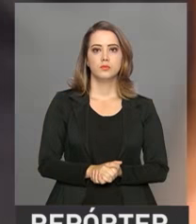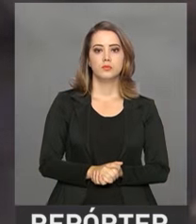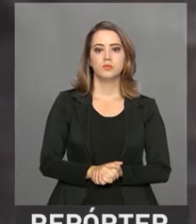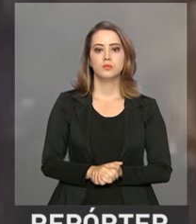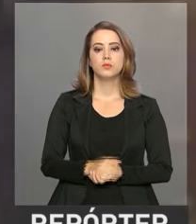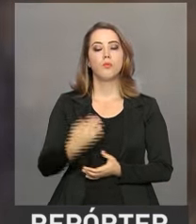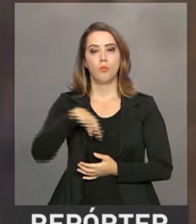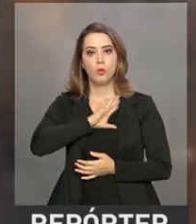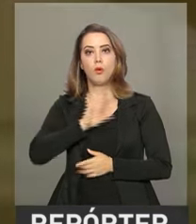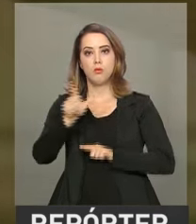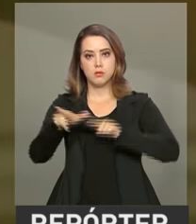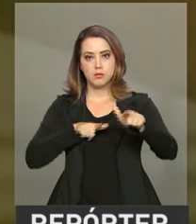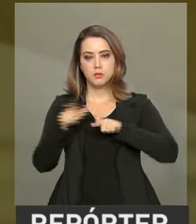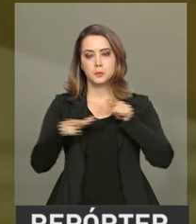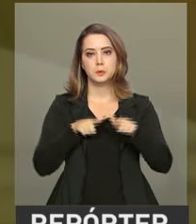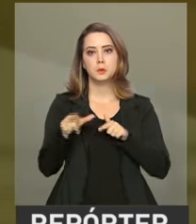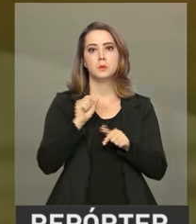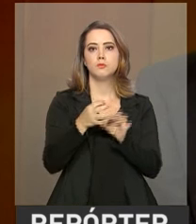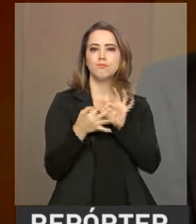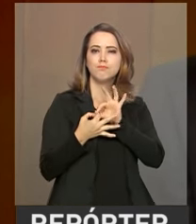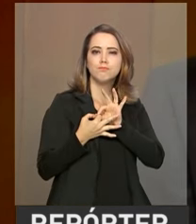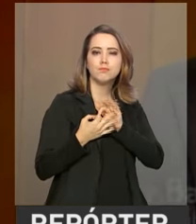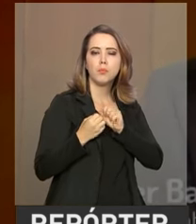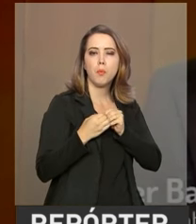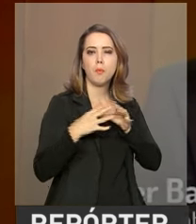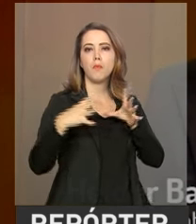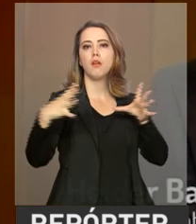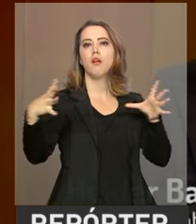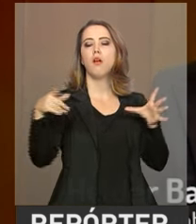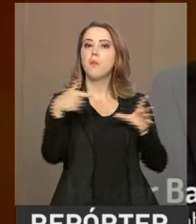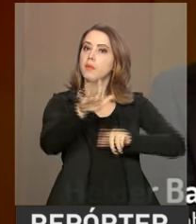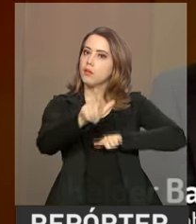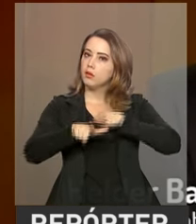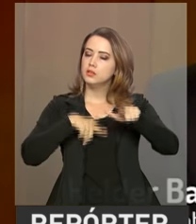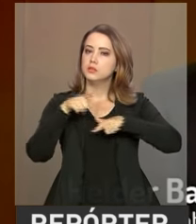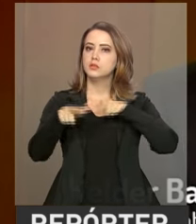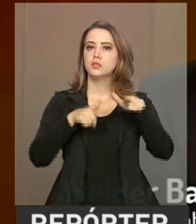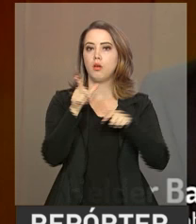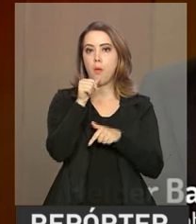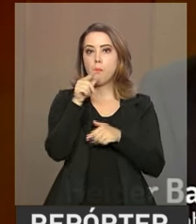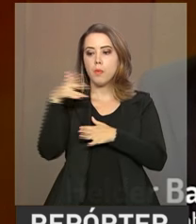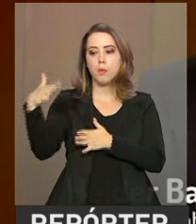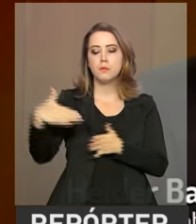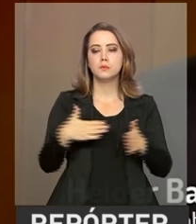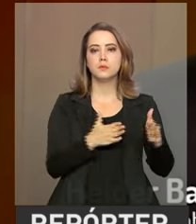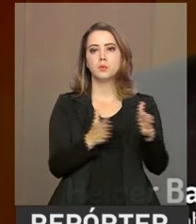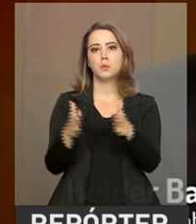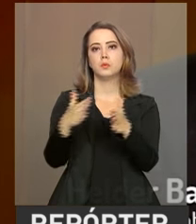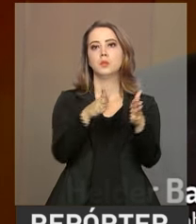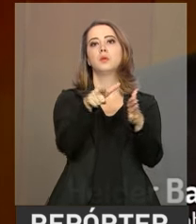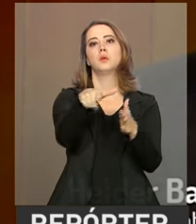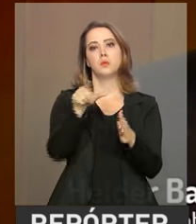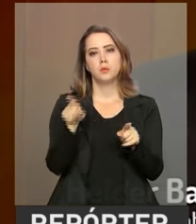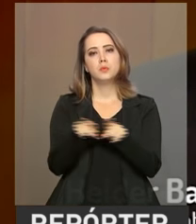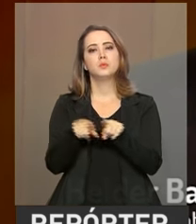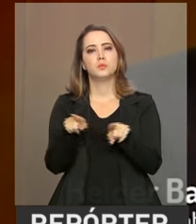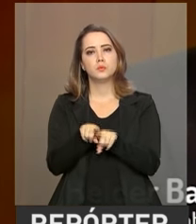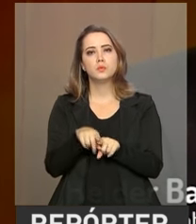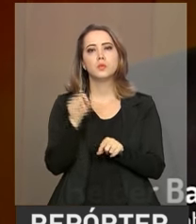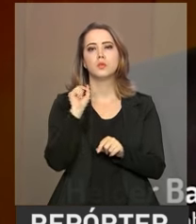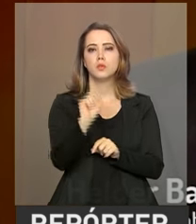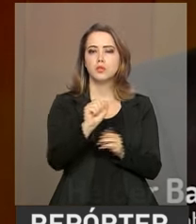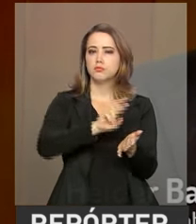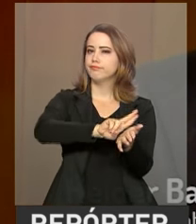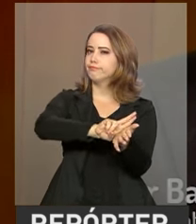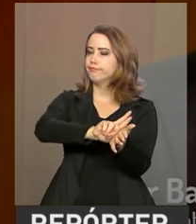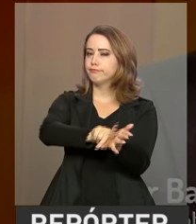Nós estamos trabalhando no sentido de ampliar as ações do Canal do Sertão alagoano, como também das